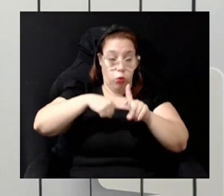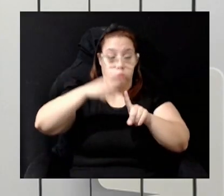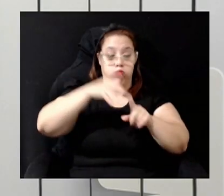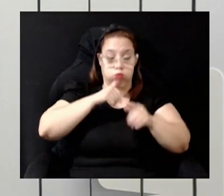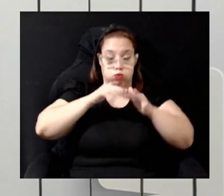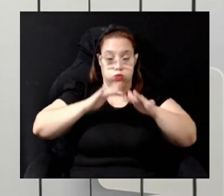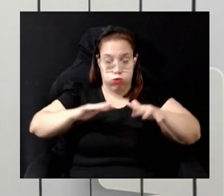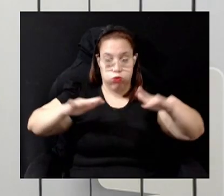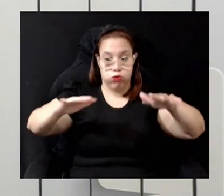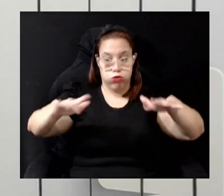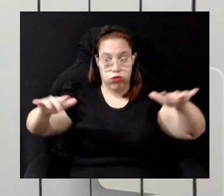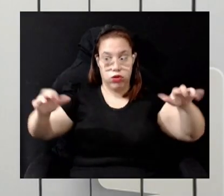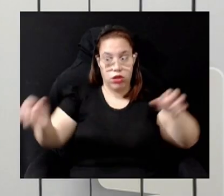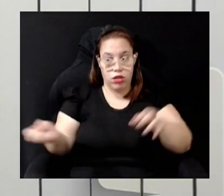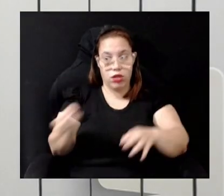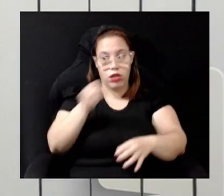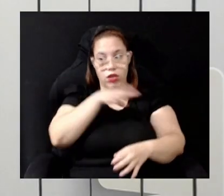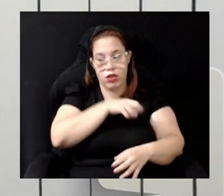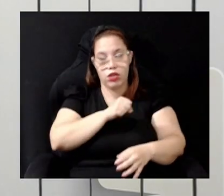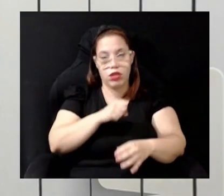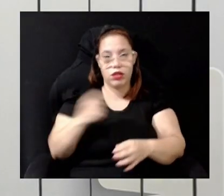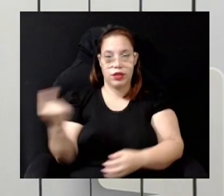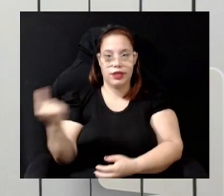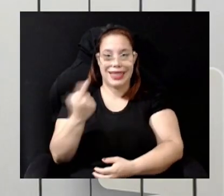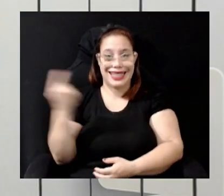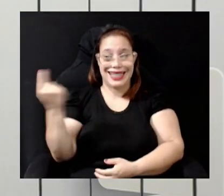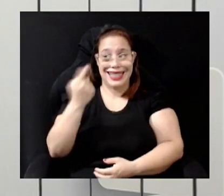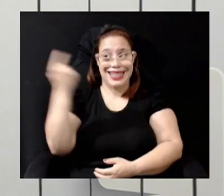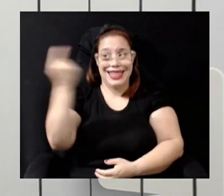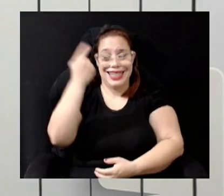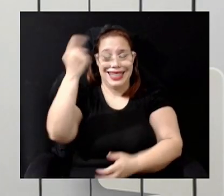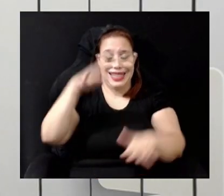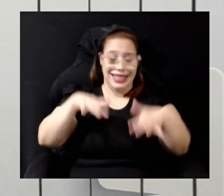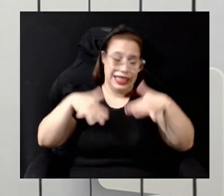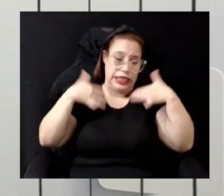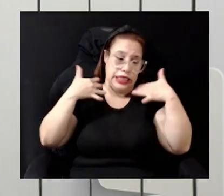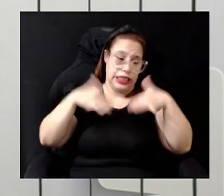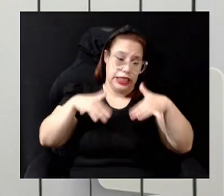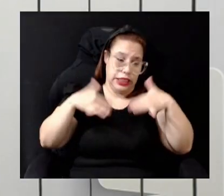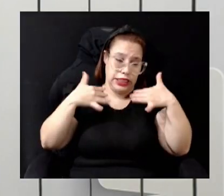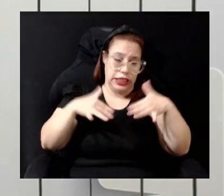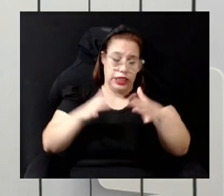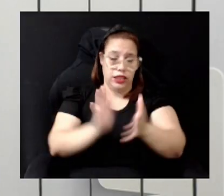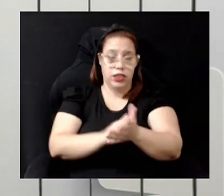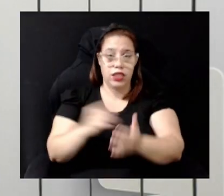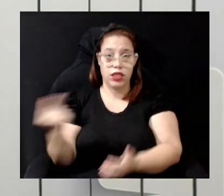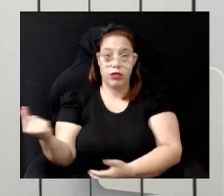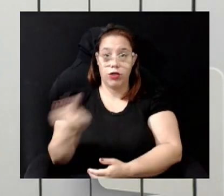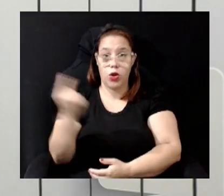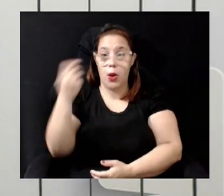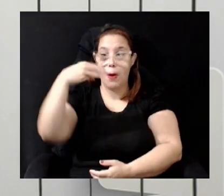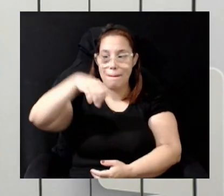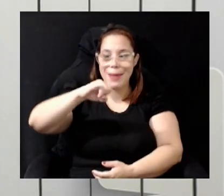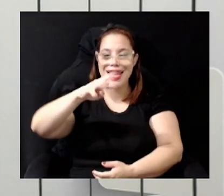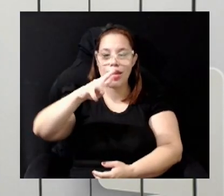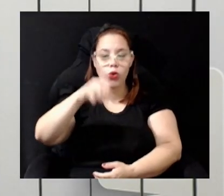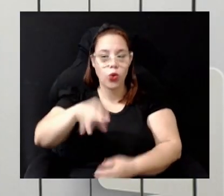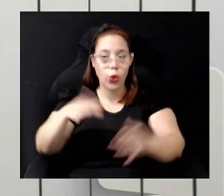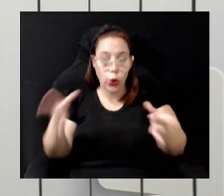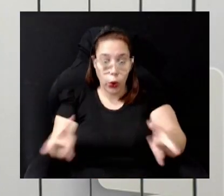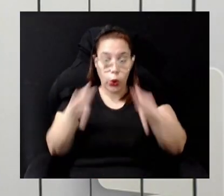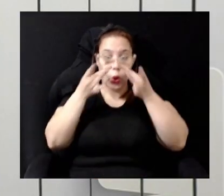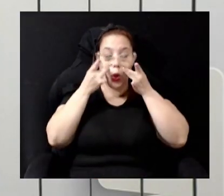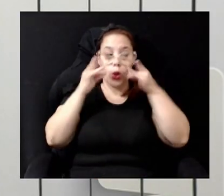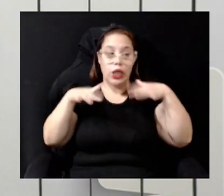acelerar a velocidade destas formações. O evento do furacão Milton chamou a atenção para este